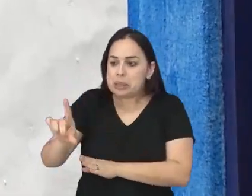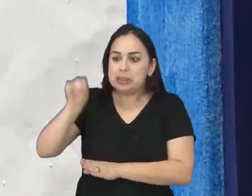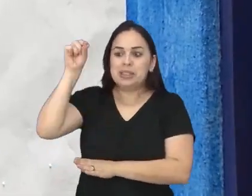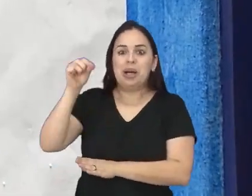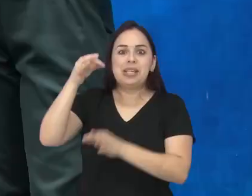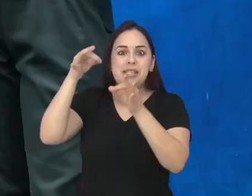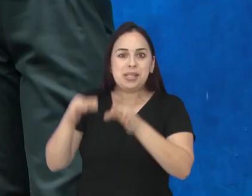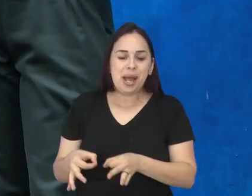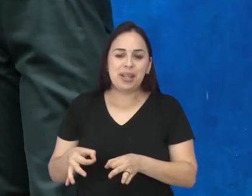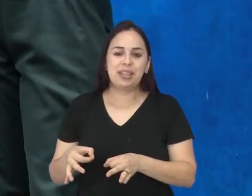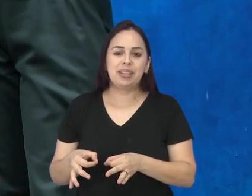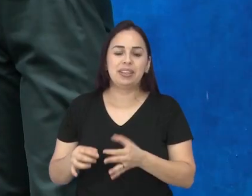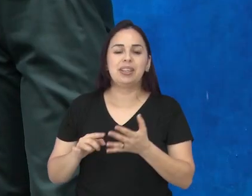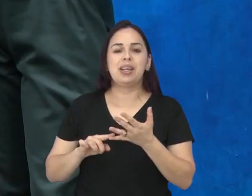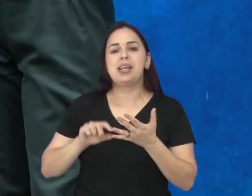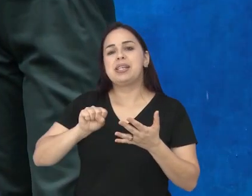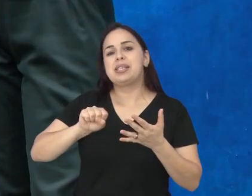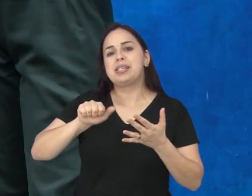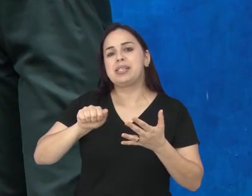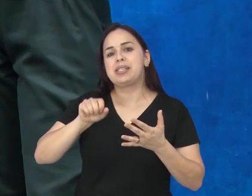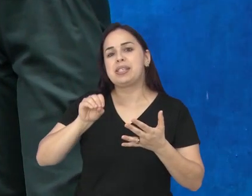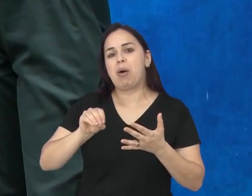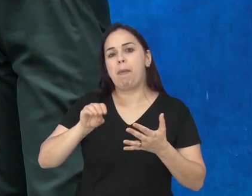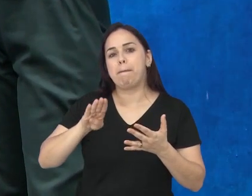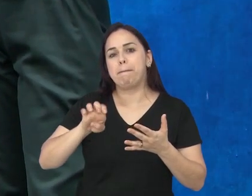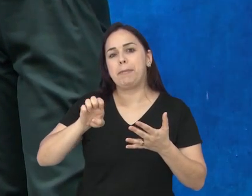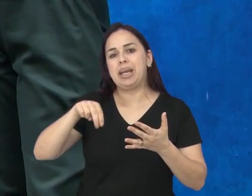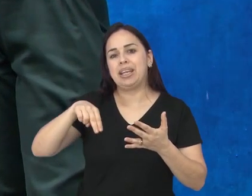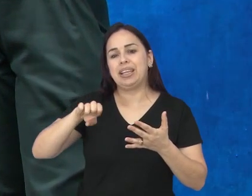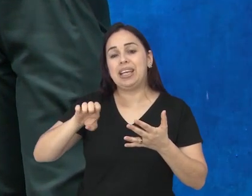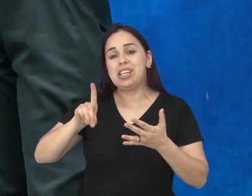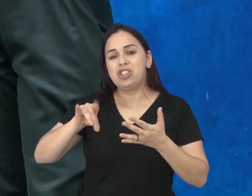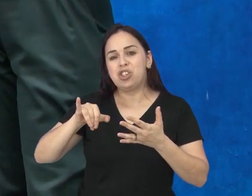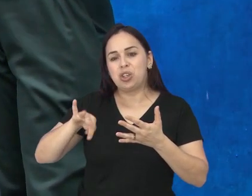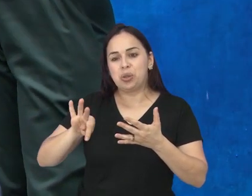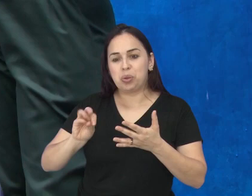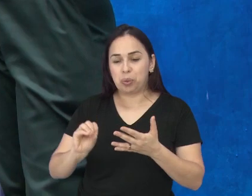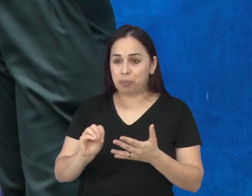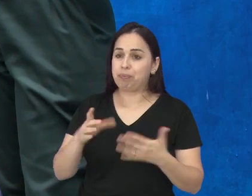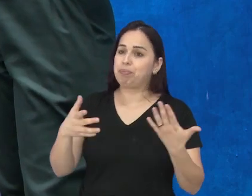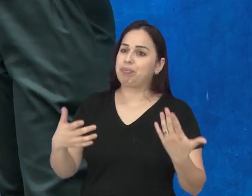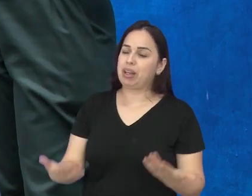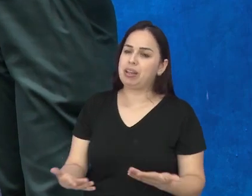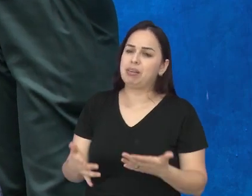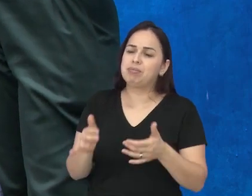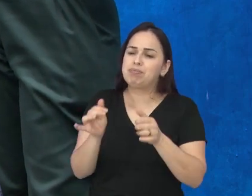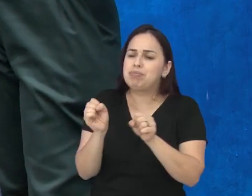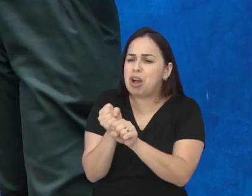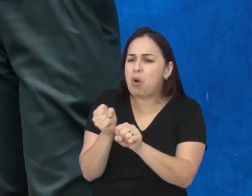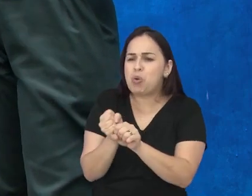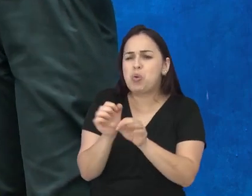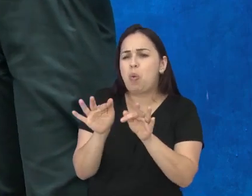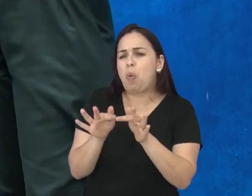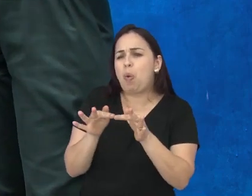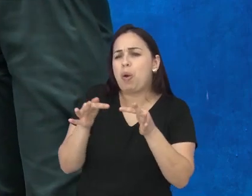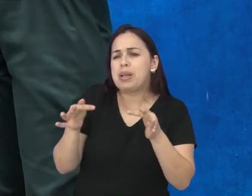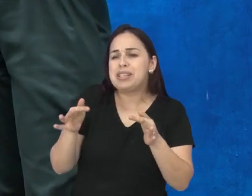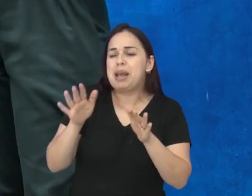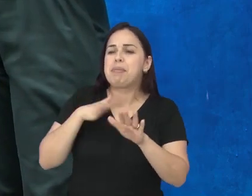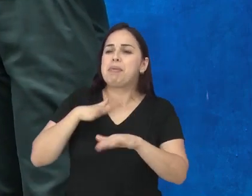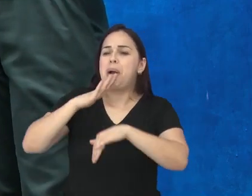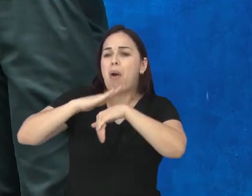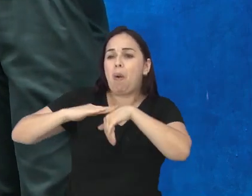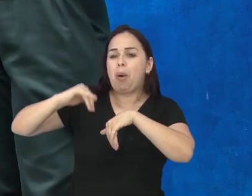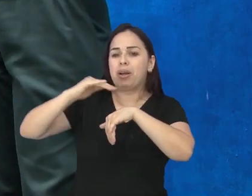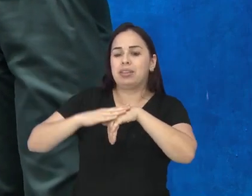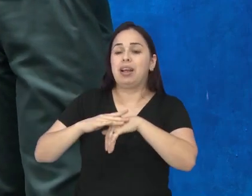colocar, que é do São Benedito. Né? Estão em busca. Estão em busca. feito com muito cuidado, é muito lindo. E tem até